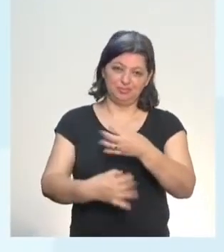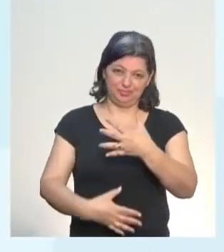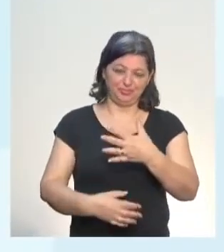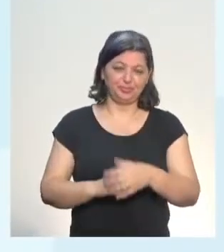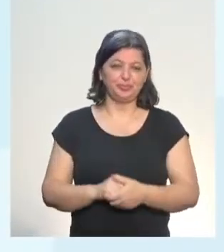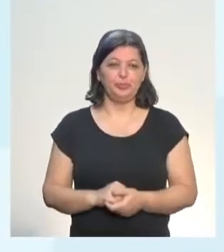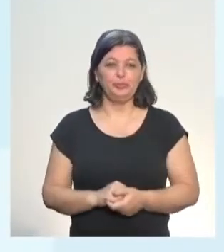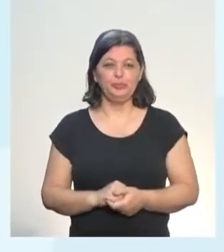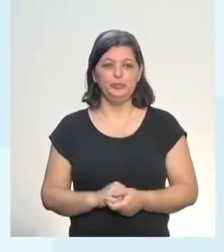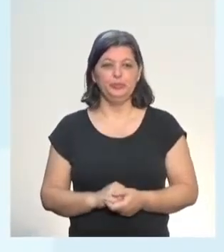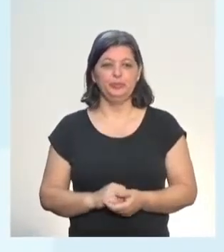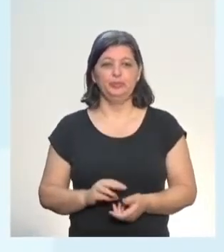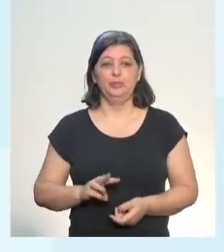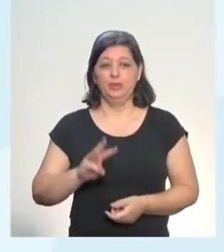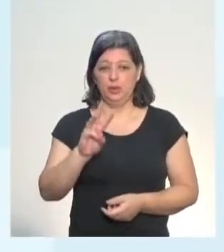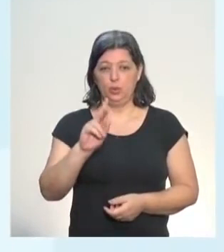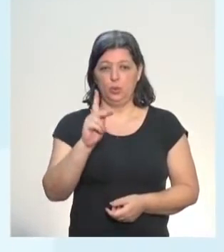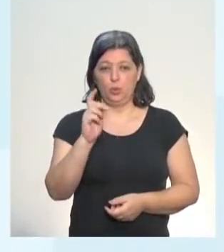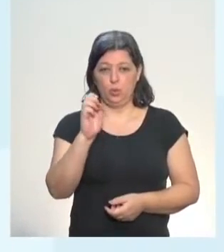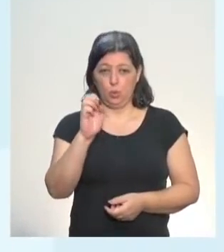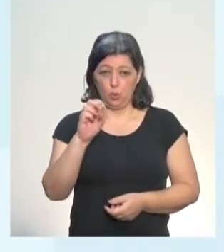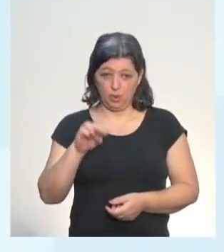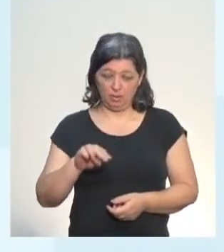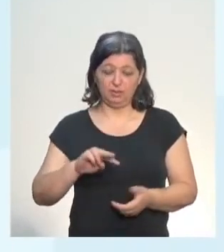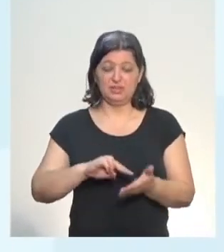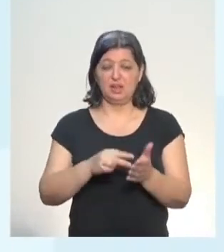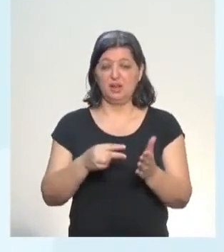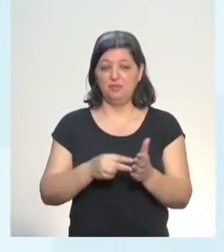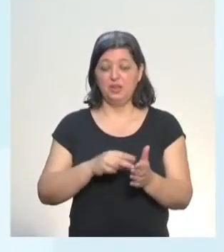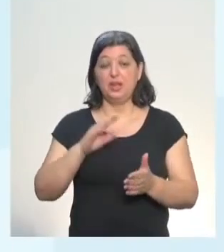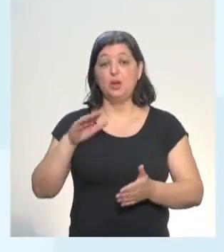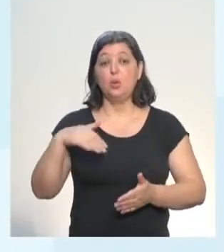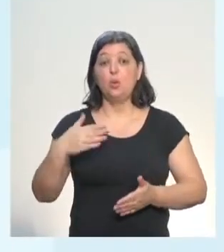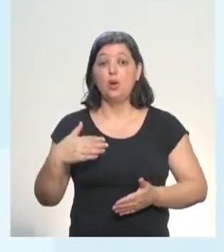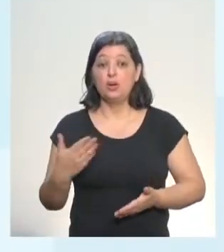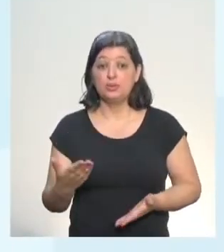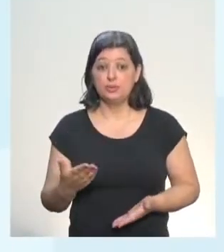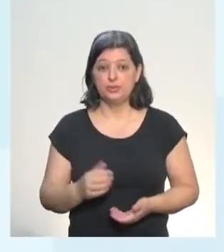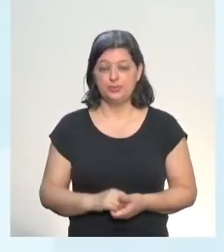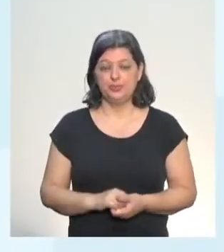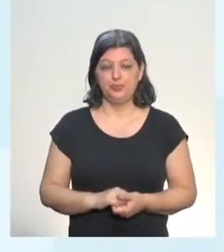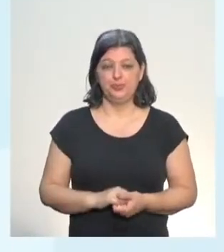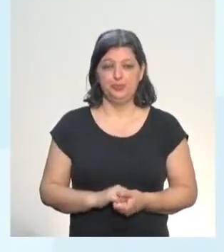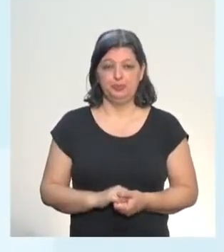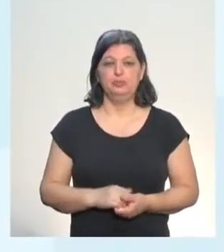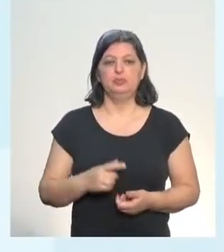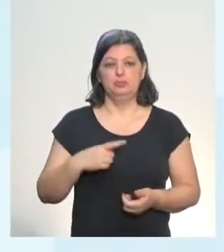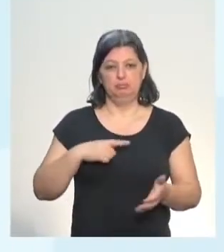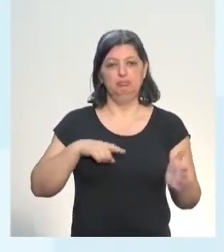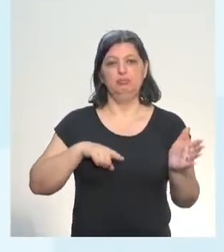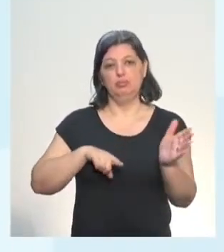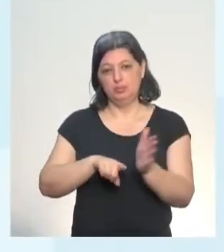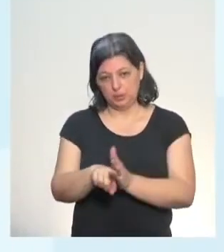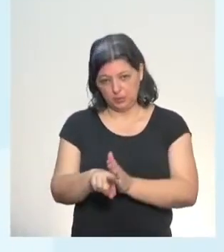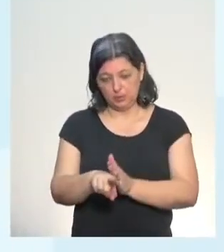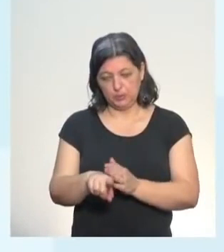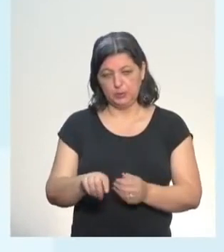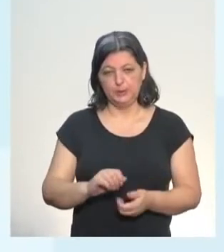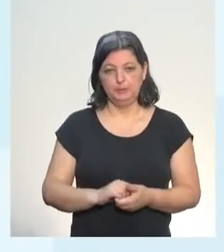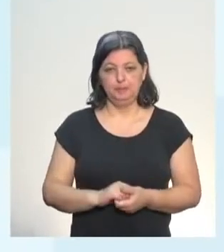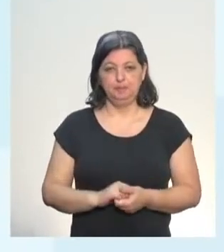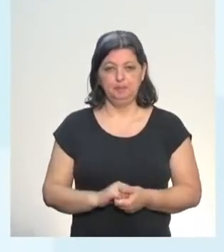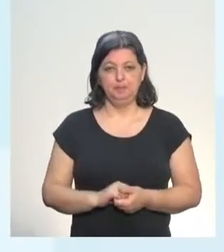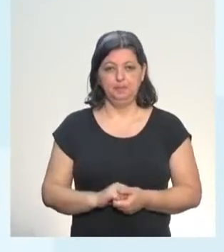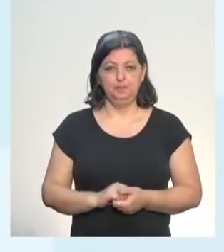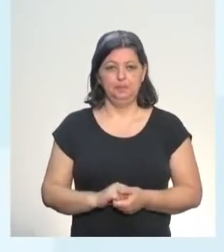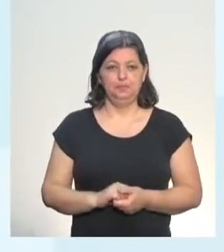palavra when quer dizer quando. A gente tem o did aí de novo para fazer a pergunta, né? Então, vocês veem que tem o did